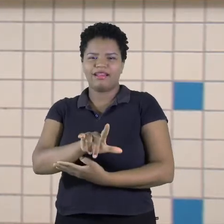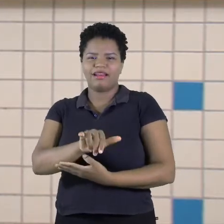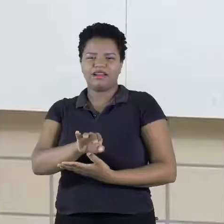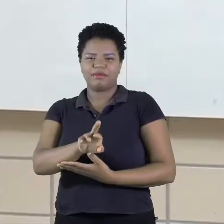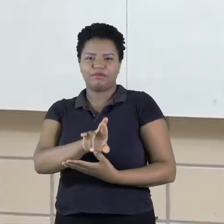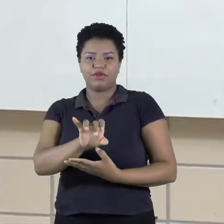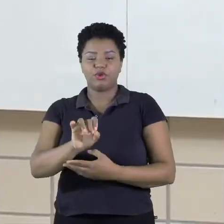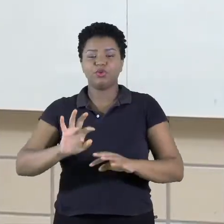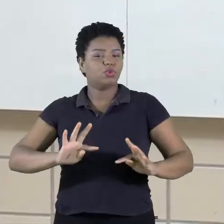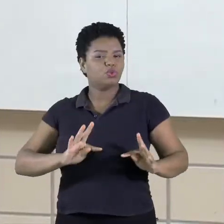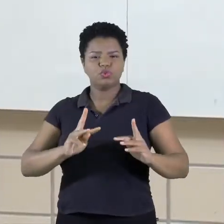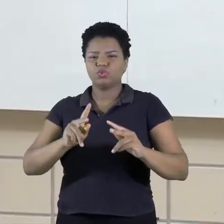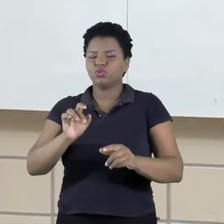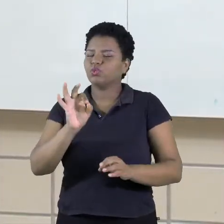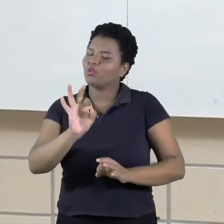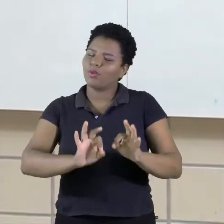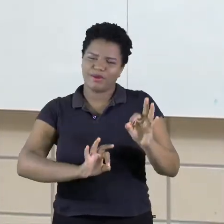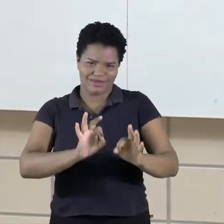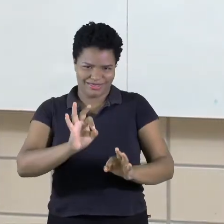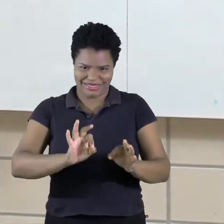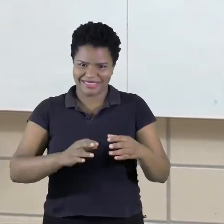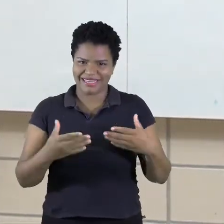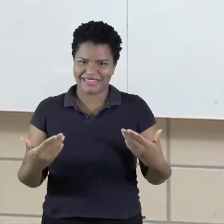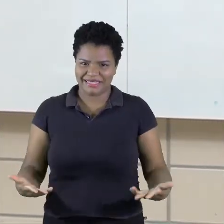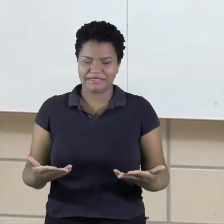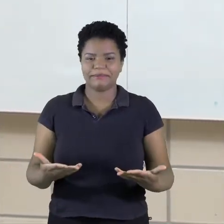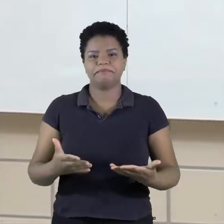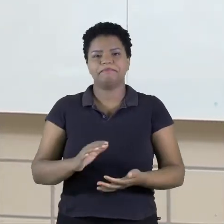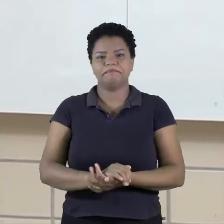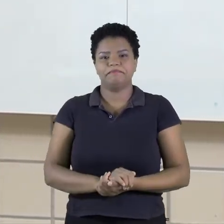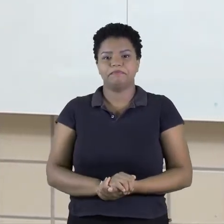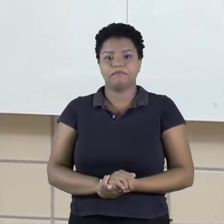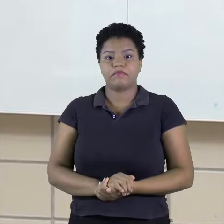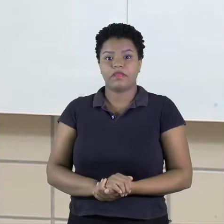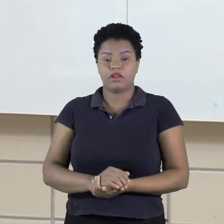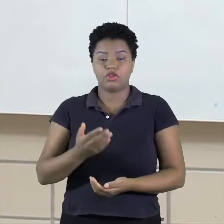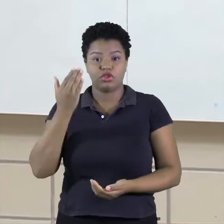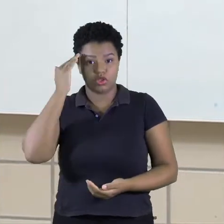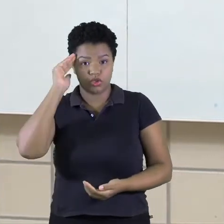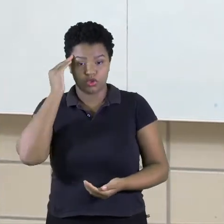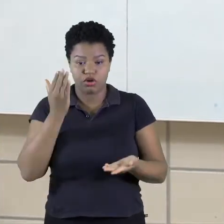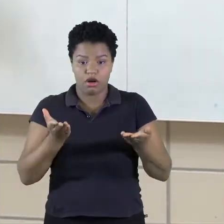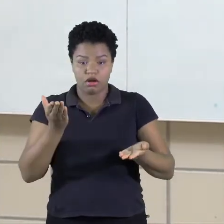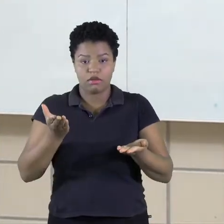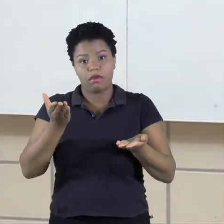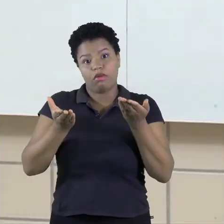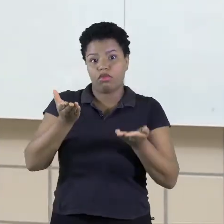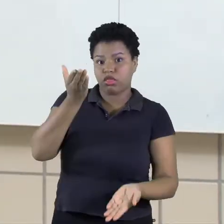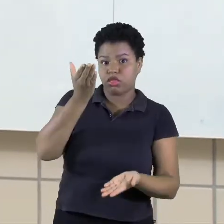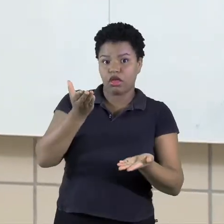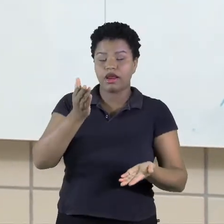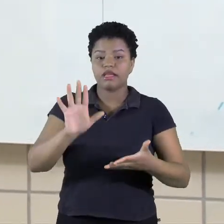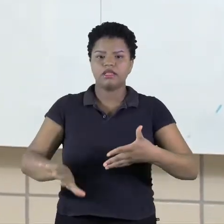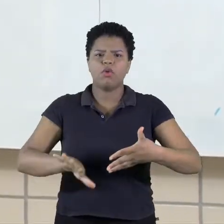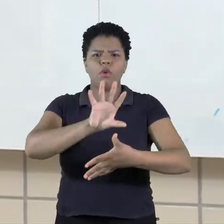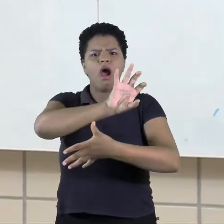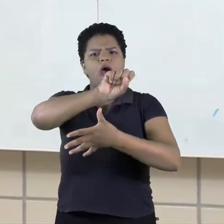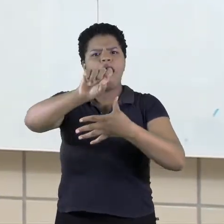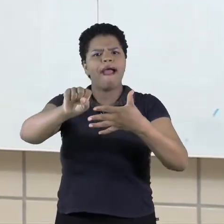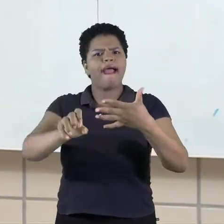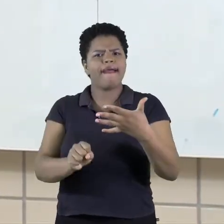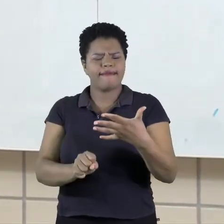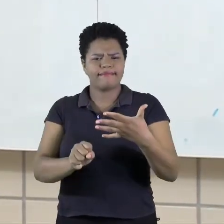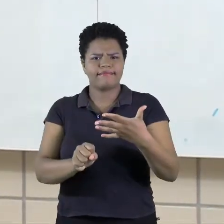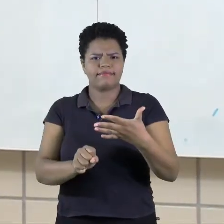lugar. Depois que a gente entendeu o que é um equilíbrio, o que é um desequilíbrio, vou falar para vocês o que uma cadeia alimentar tem a